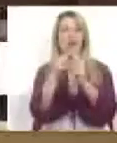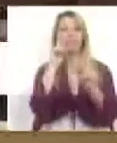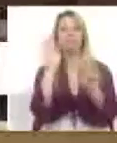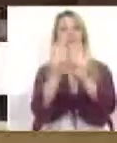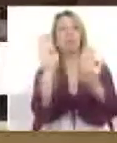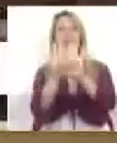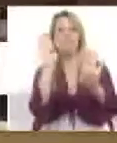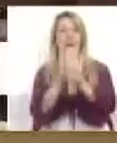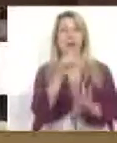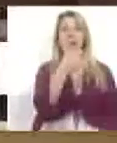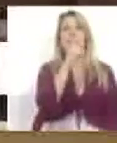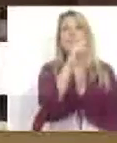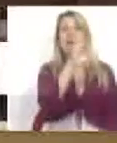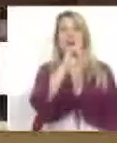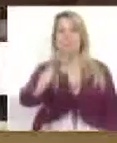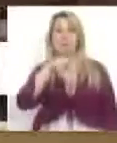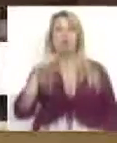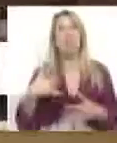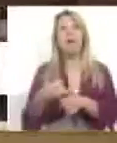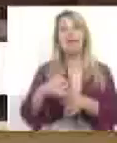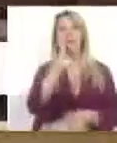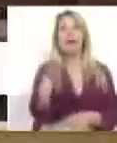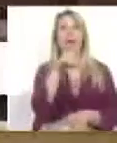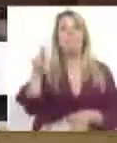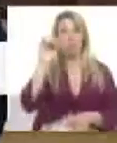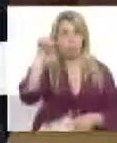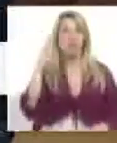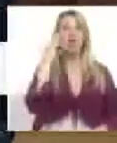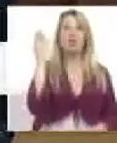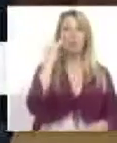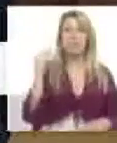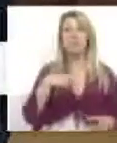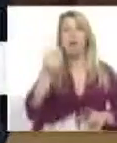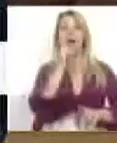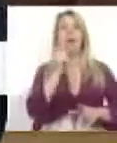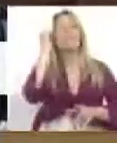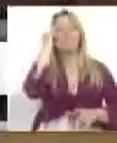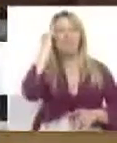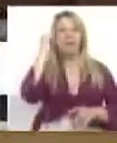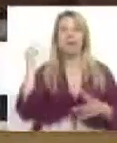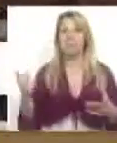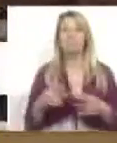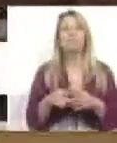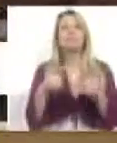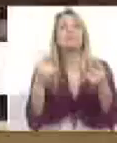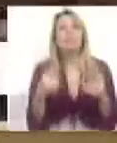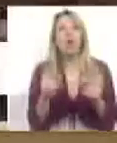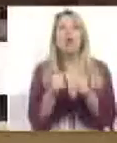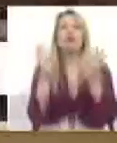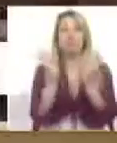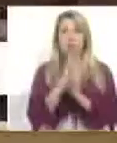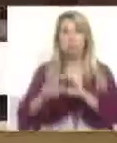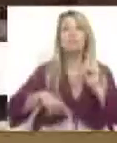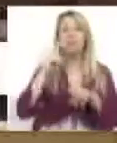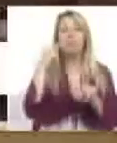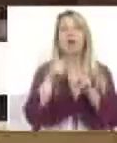Ilhas Caimão, mas também na Suíça, no Luxemburgo ou na Ilha da Madeira. Todos com o mesmo objetivo: fugir aos impostos